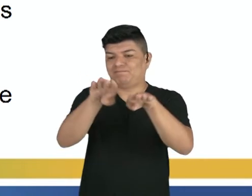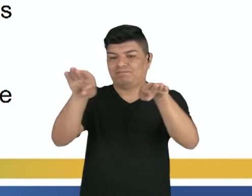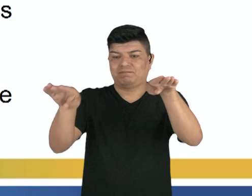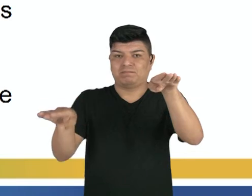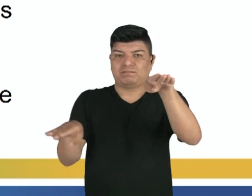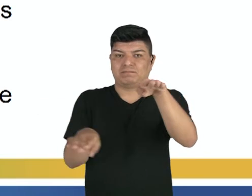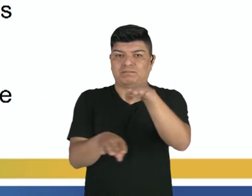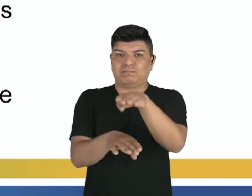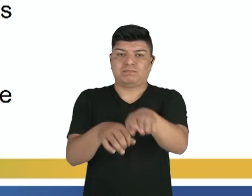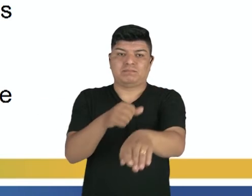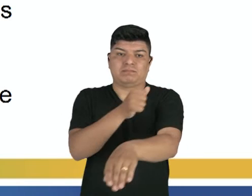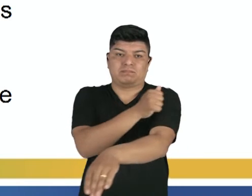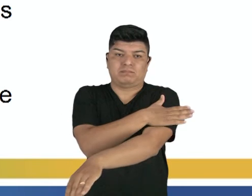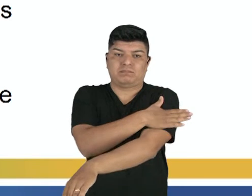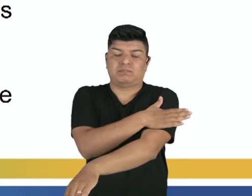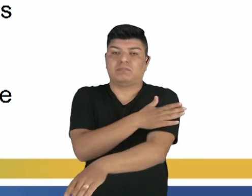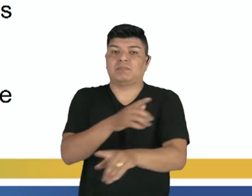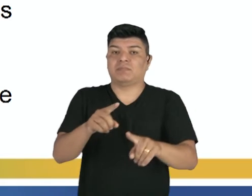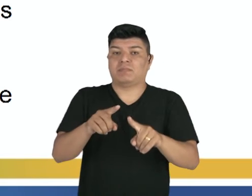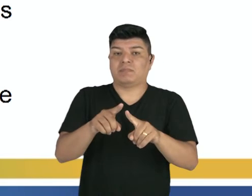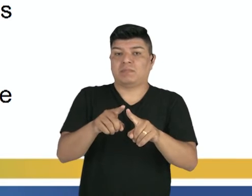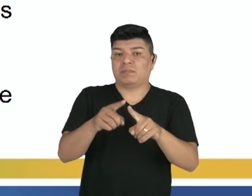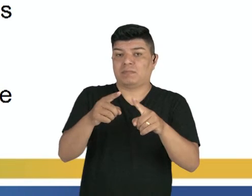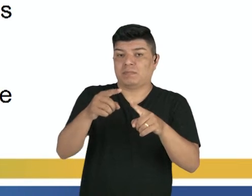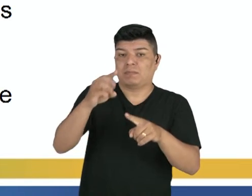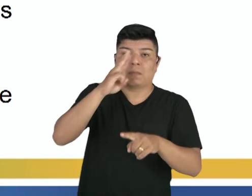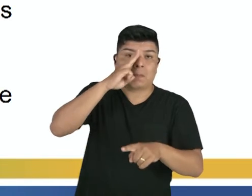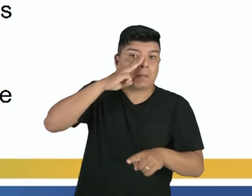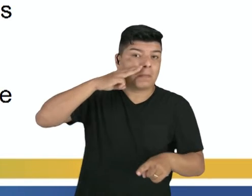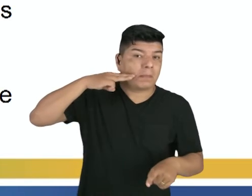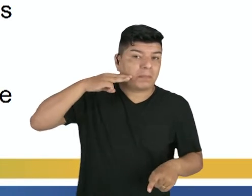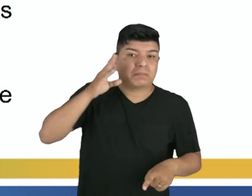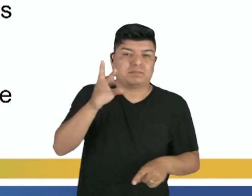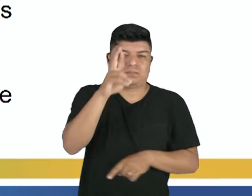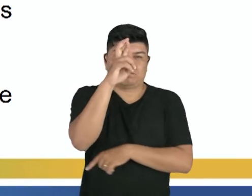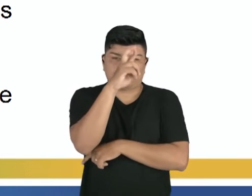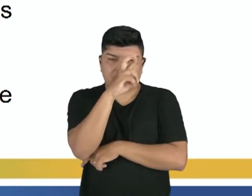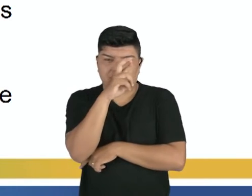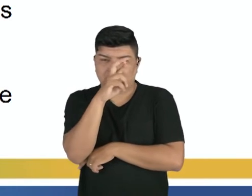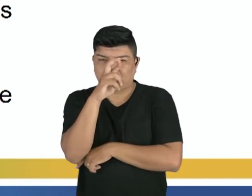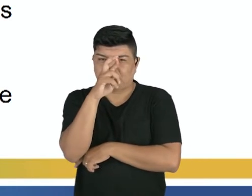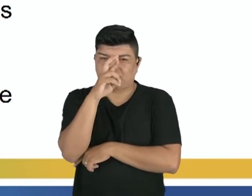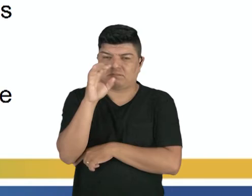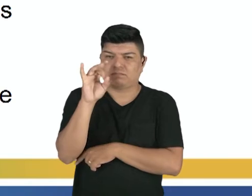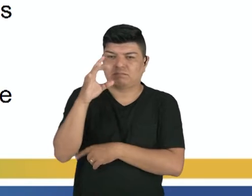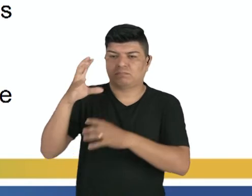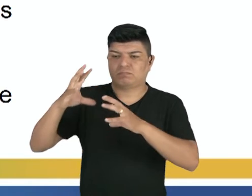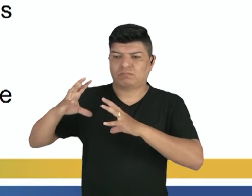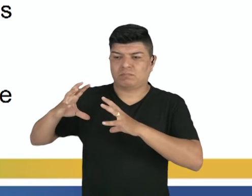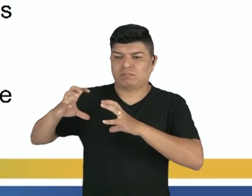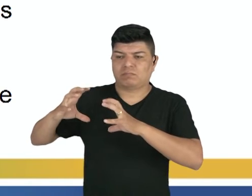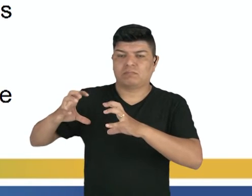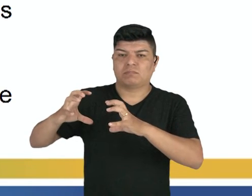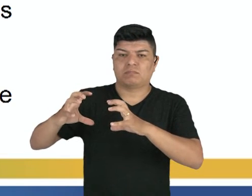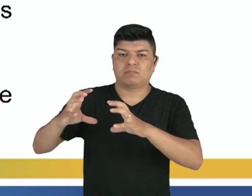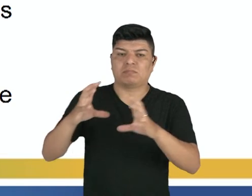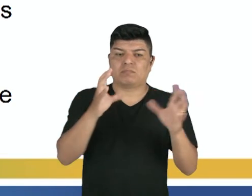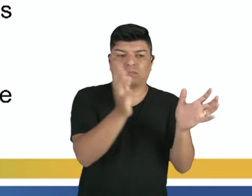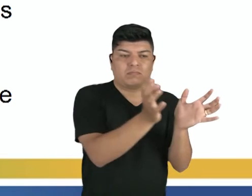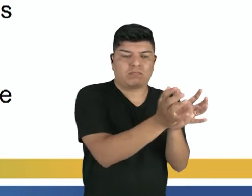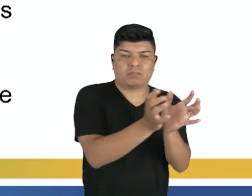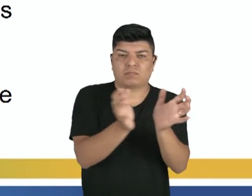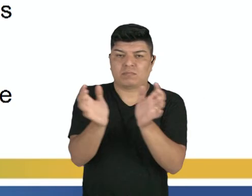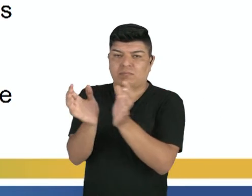e excludentes. Marx já observara que só o conflito entre as classes